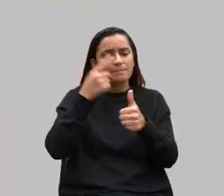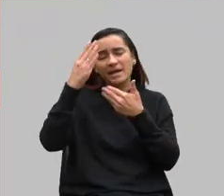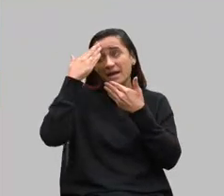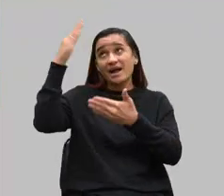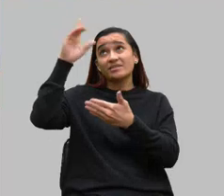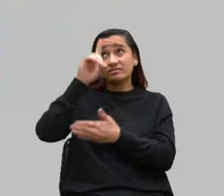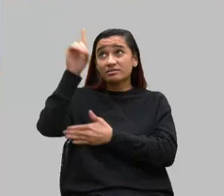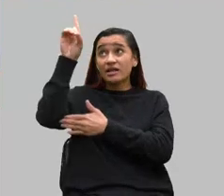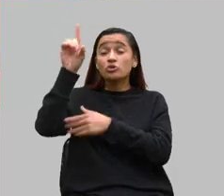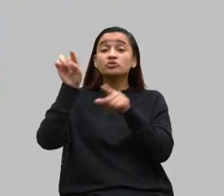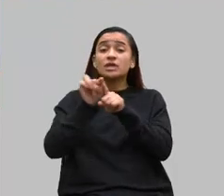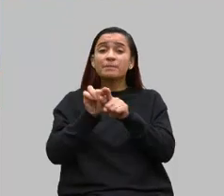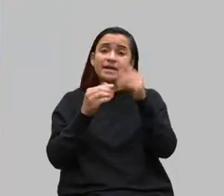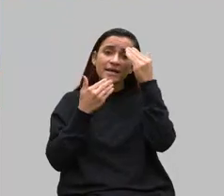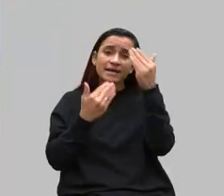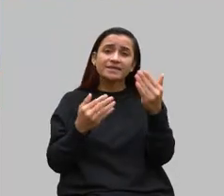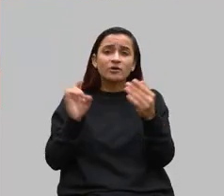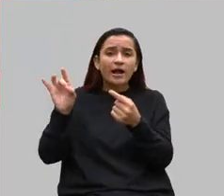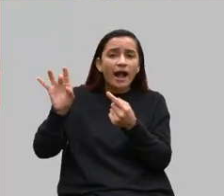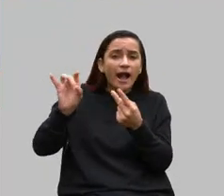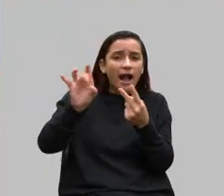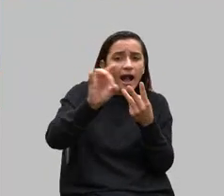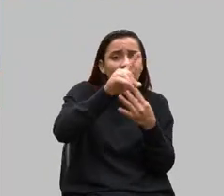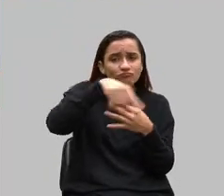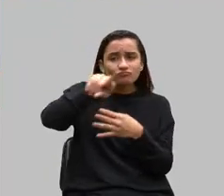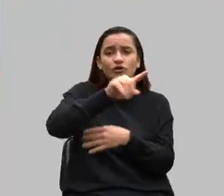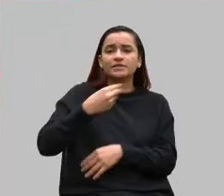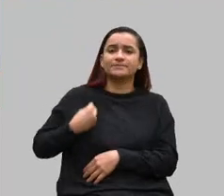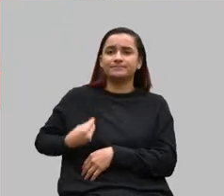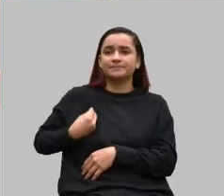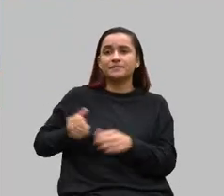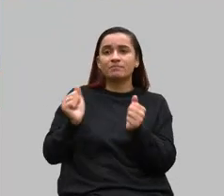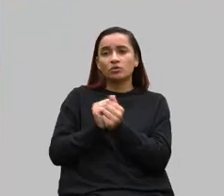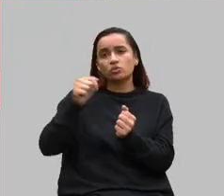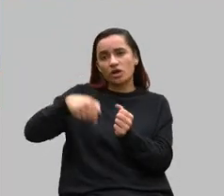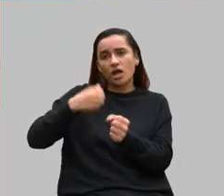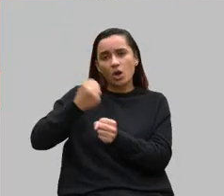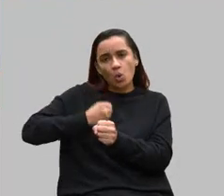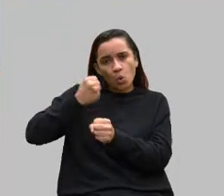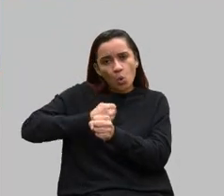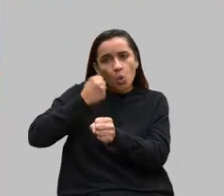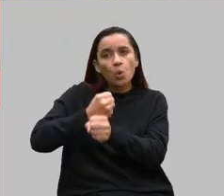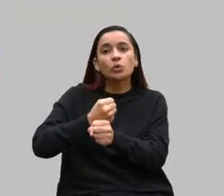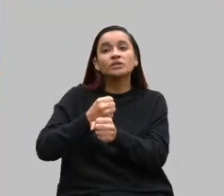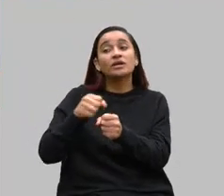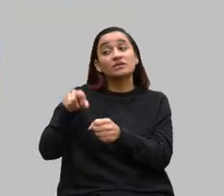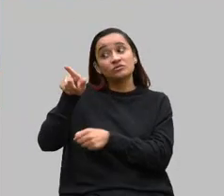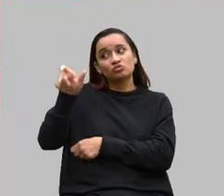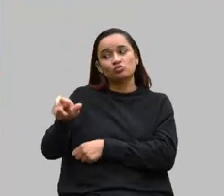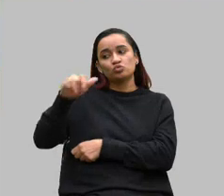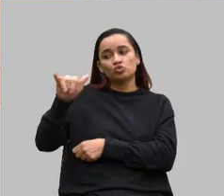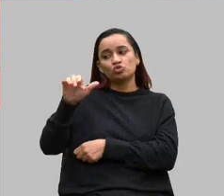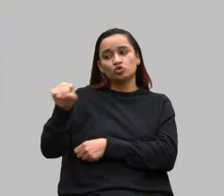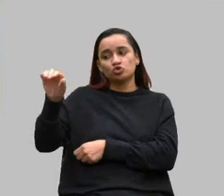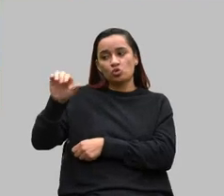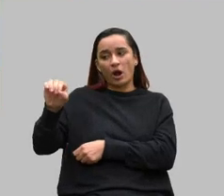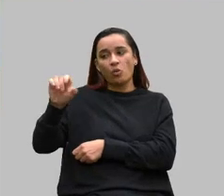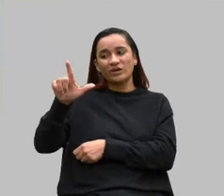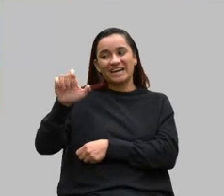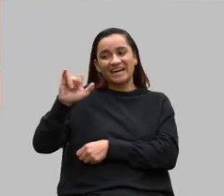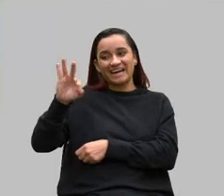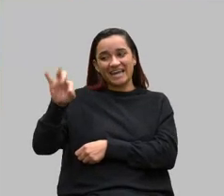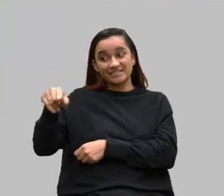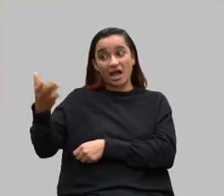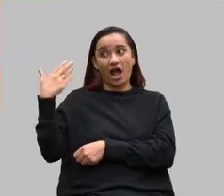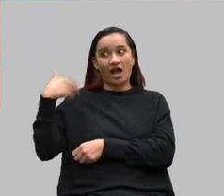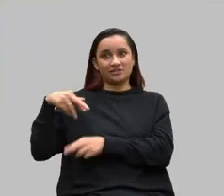a cada um de vocês que estão aqui nessa luta né conosco e dizer ao João Leite João Leite você eu responsável por aqui e tem nada de bastão não eu sou sua